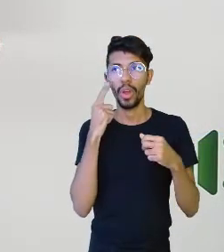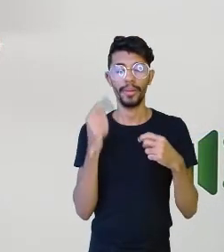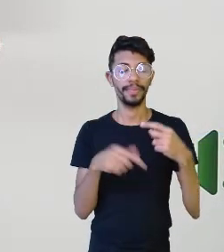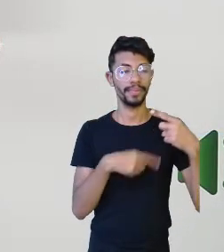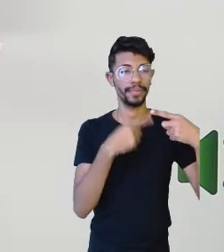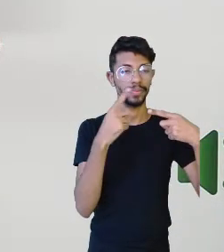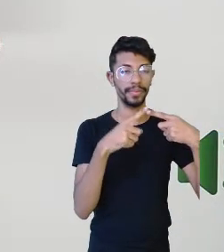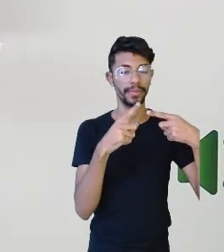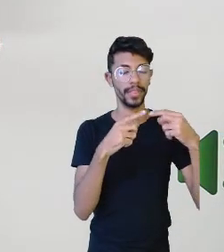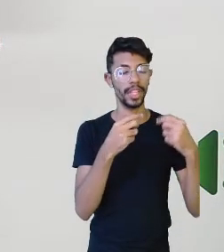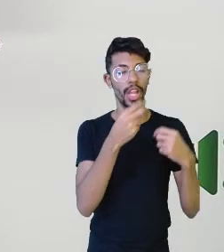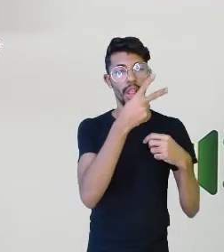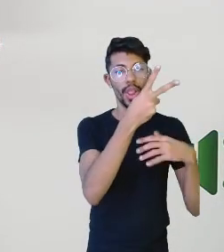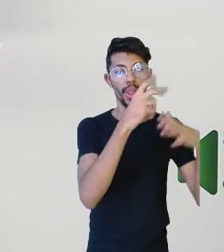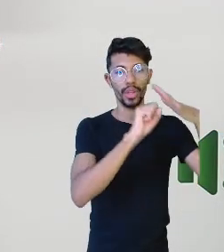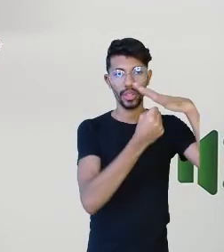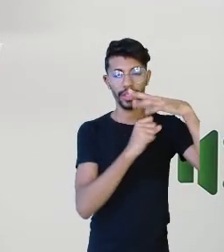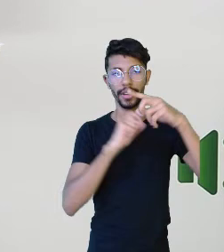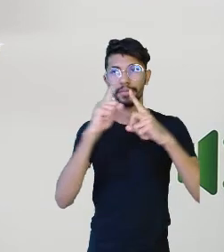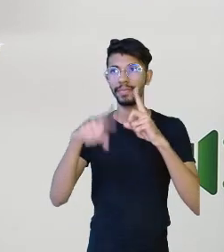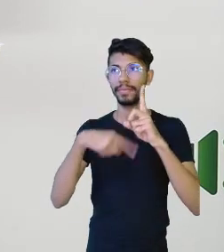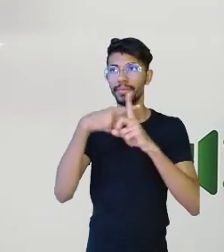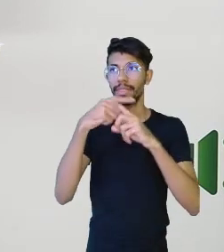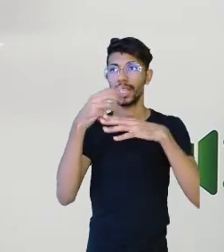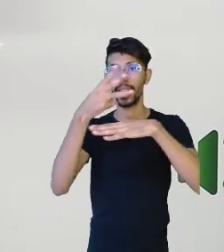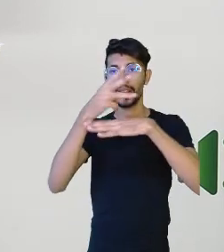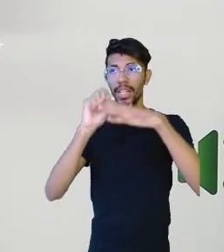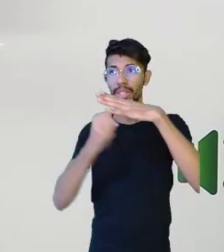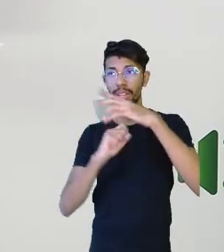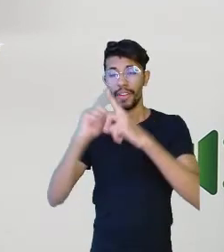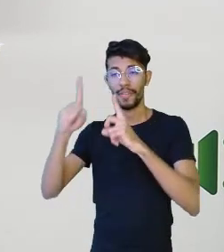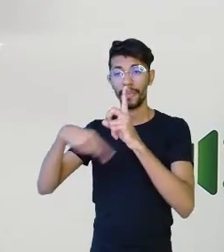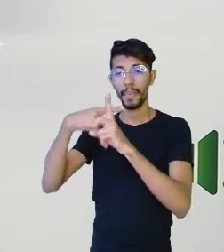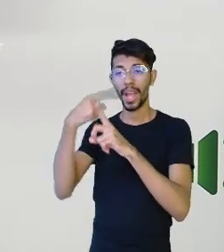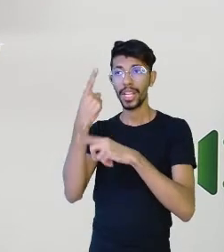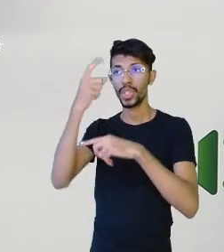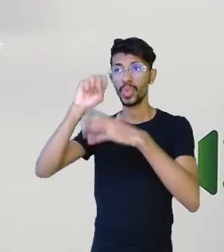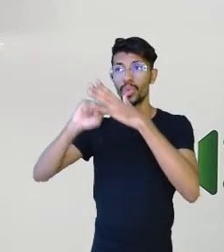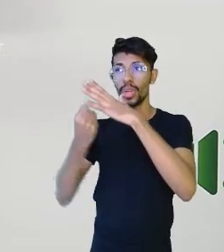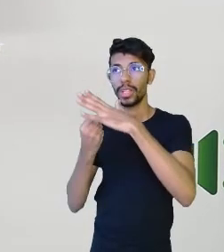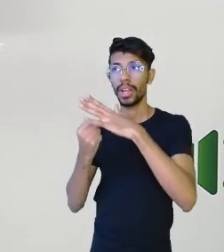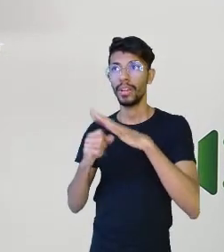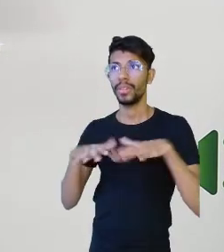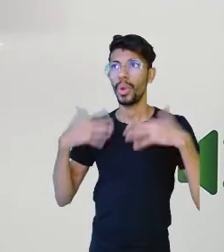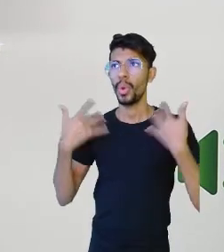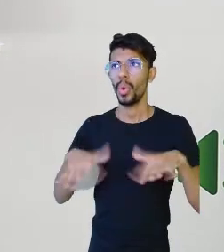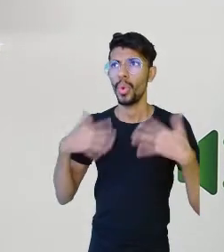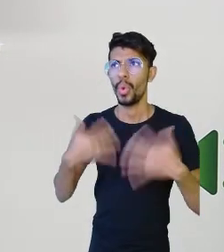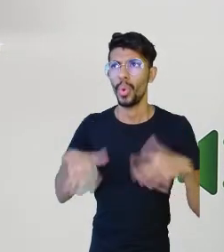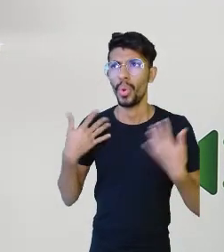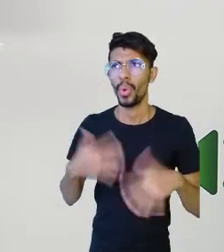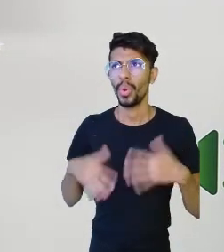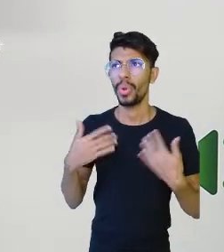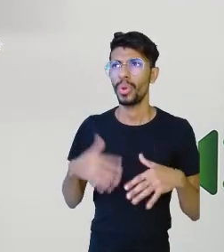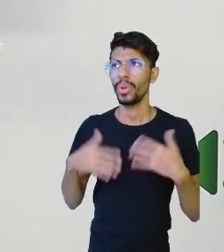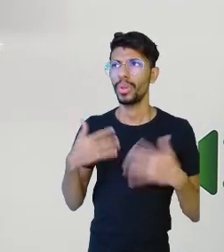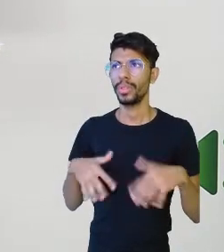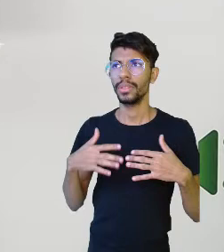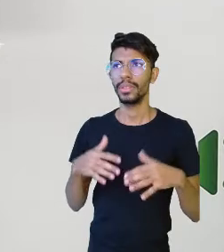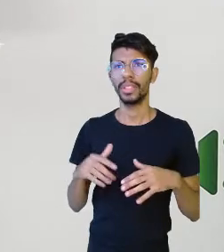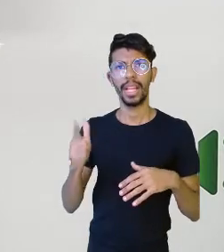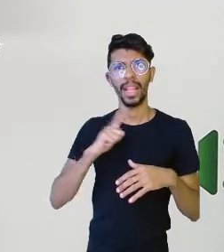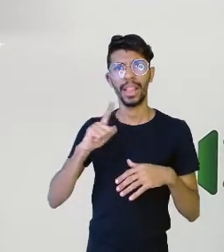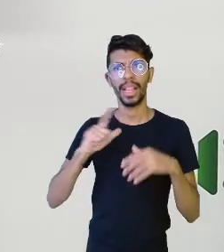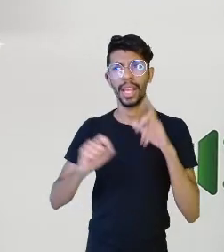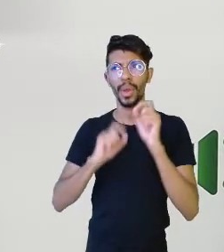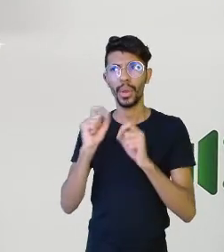Ana, 3/8. Luísa, 1/8. Meu Deus, professora, eu tenho